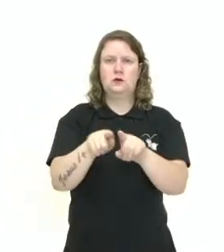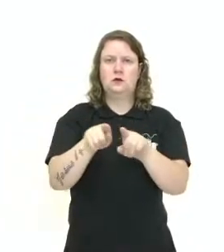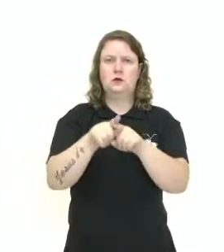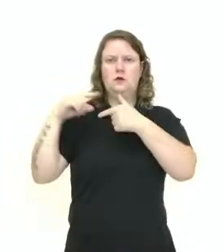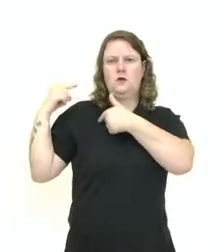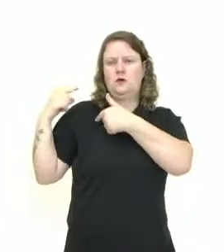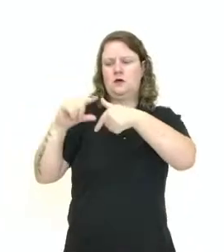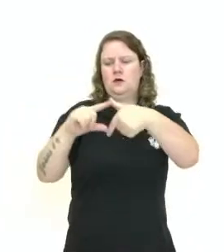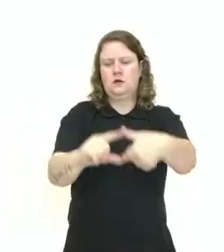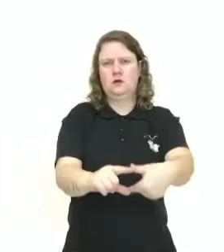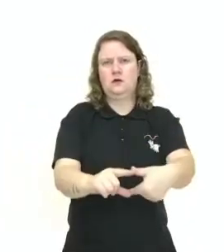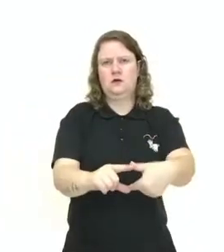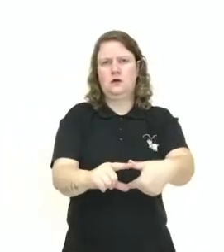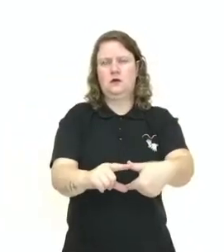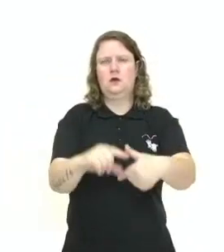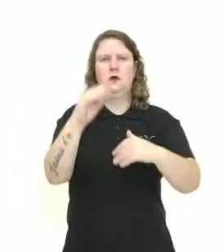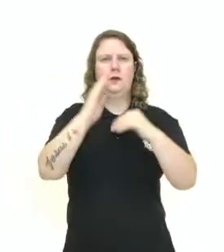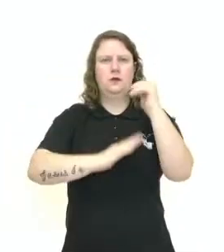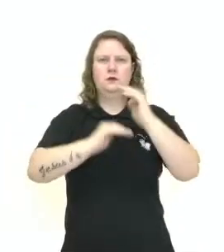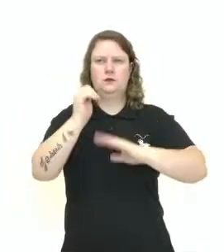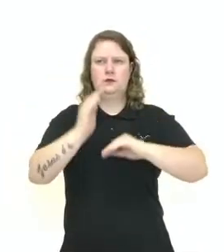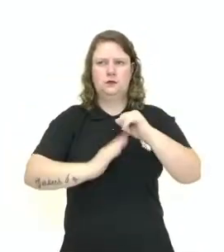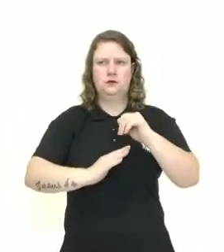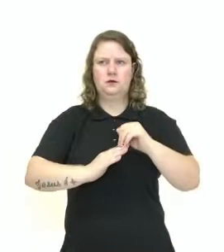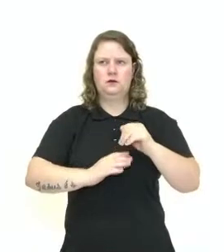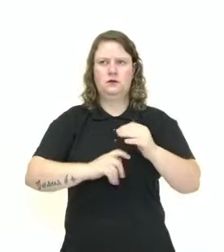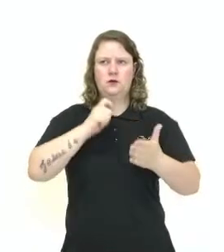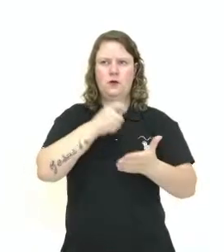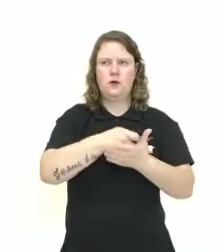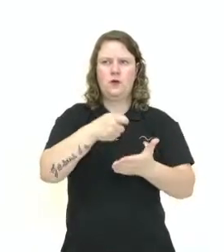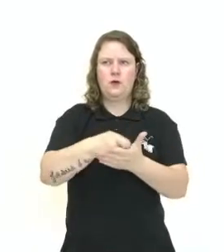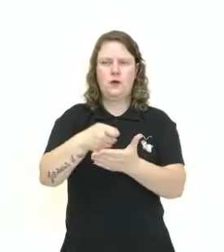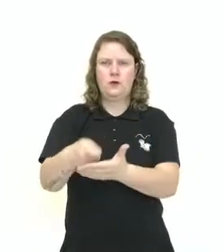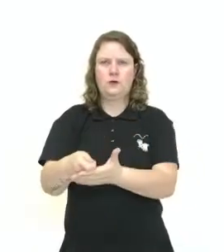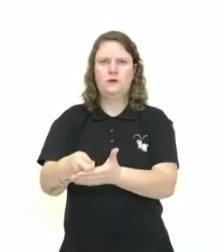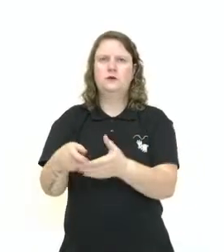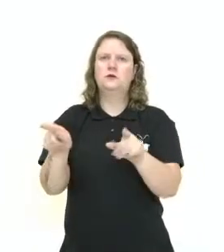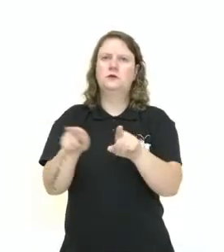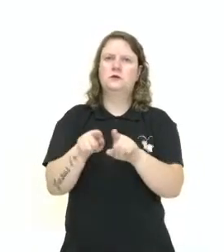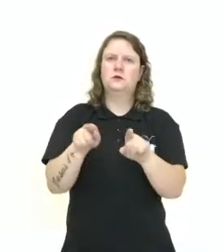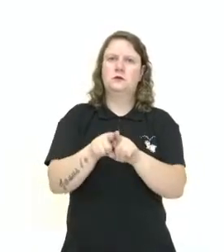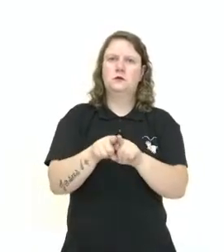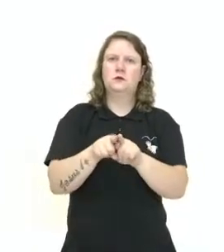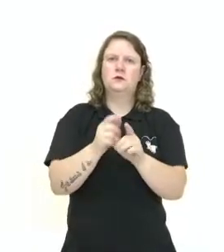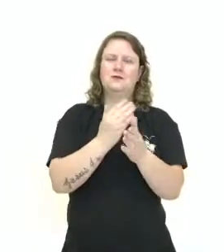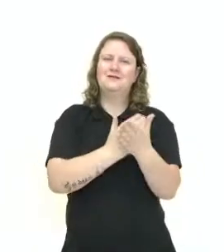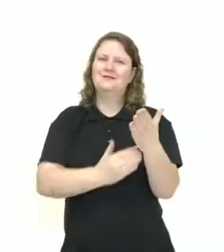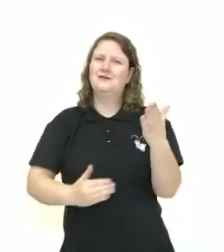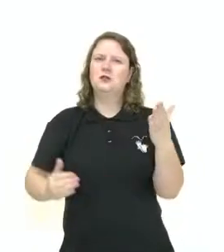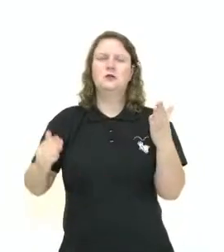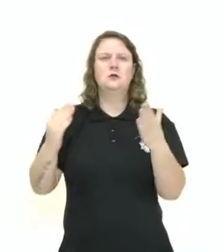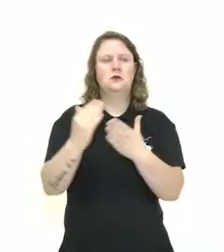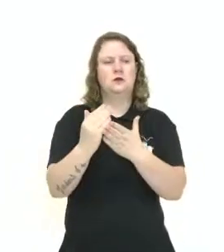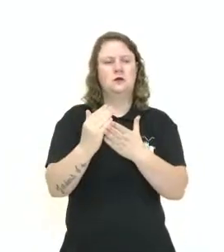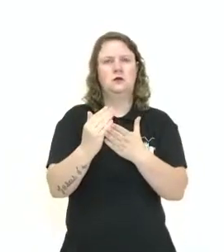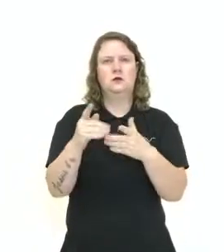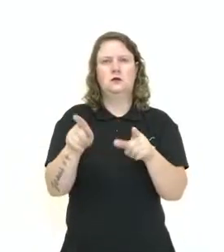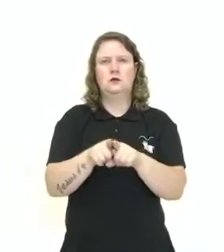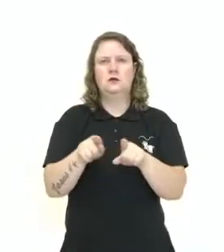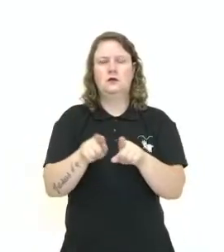de profissionalismo, disciplina e defesa, né? Soberania e integridade territorial da Índia.